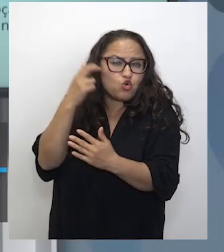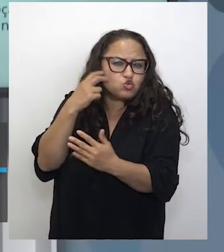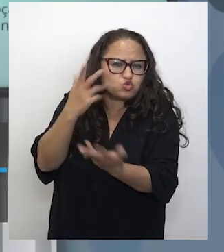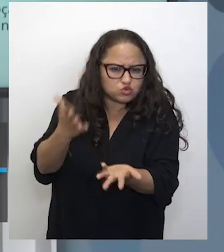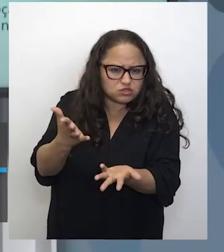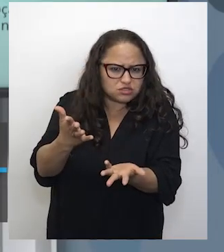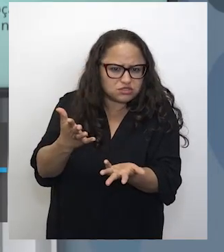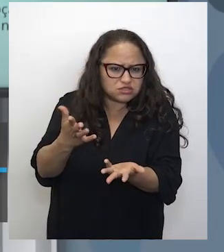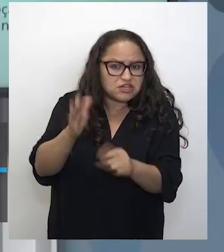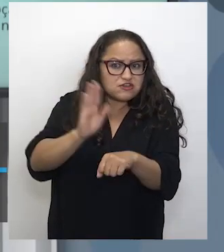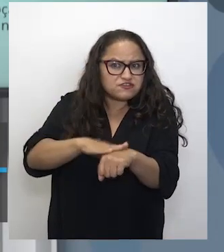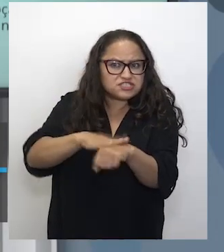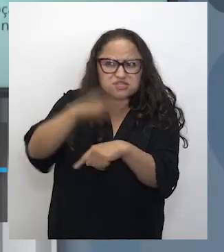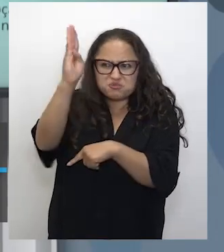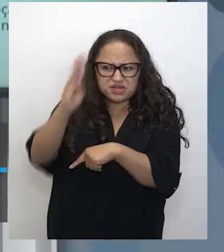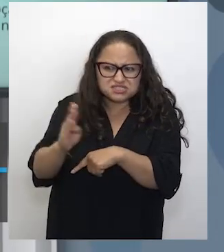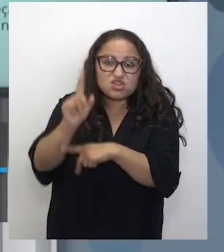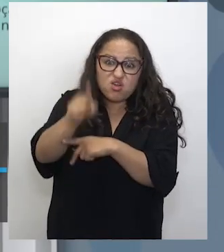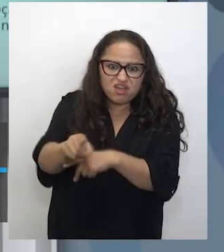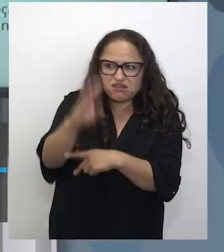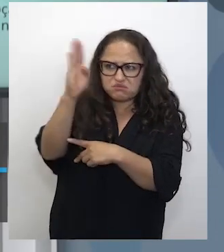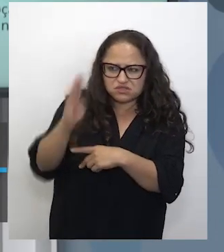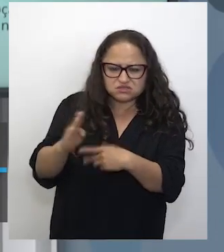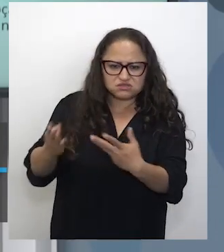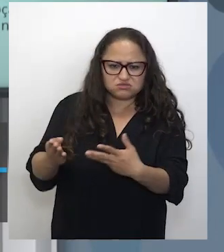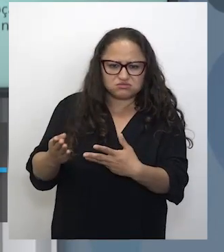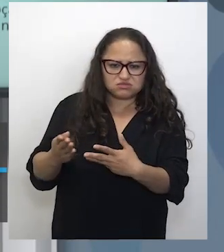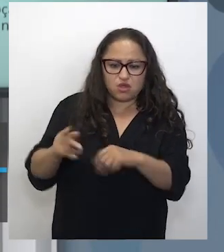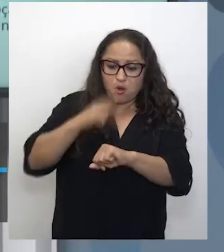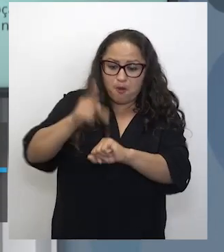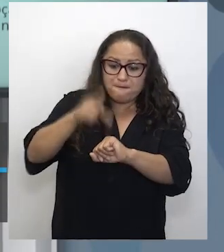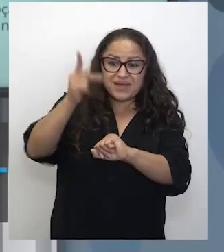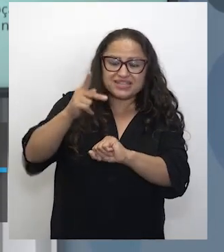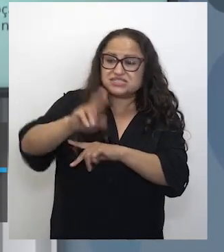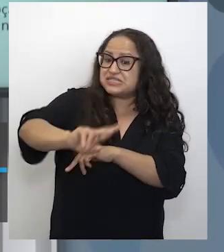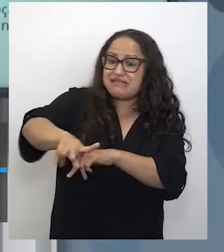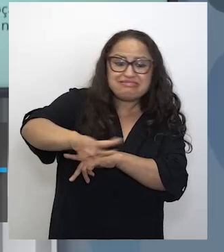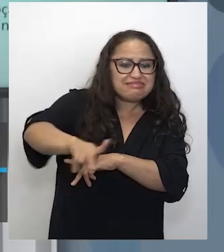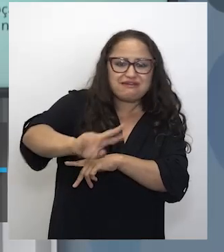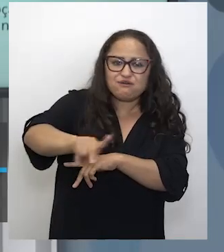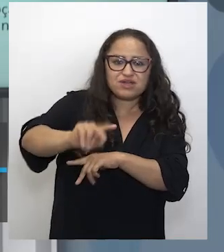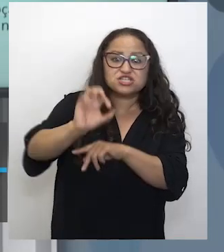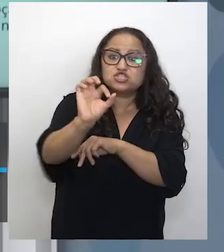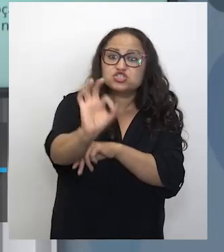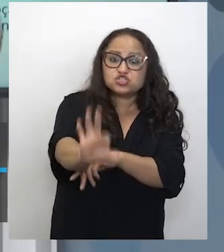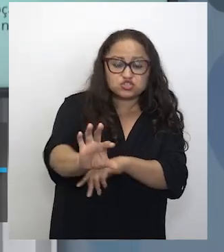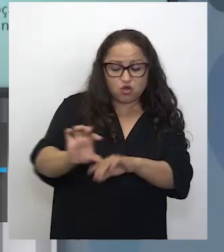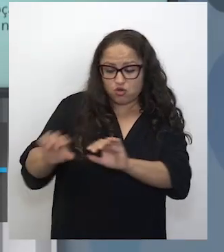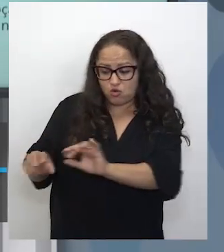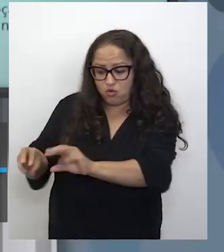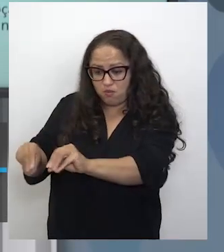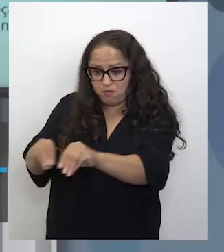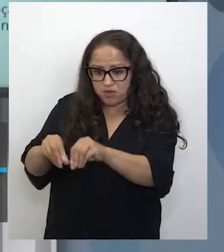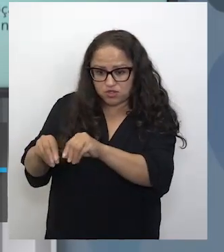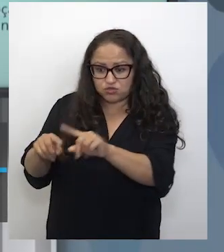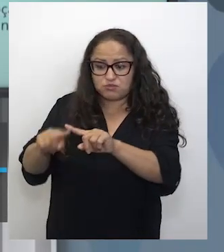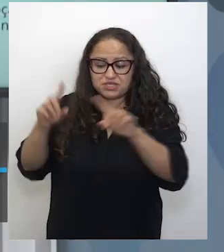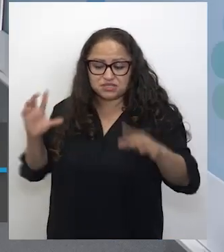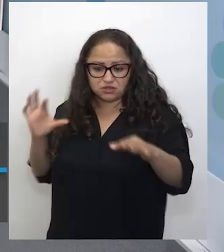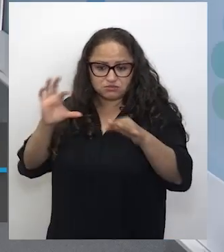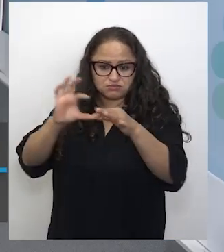Brasil? Então, a gente entender que um país, ele não é só a sua cultura, ele não é só uma demarcação de terras, mas é o conjunto de tudo